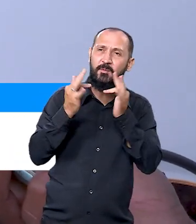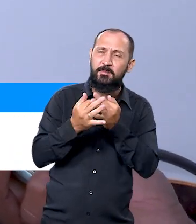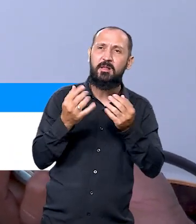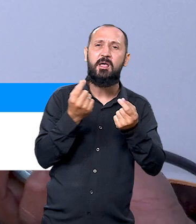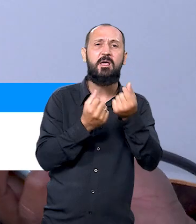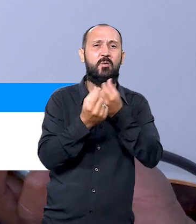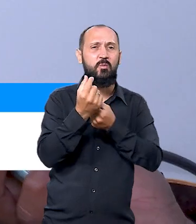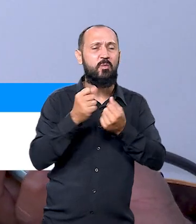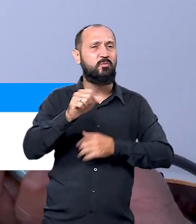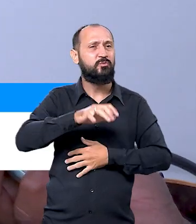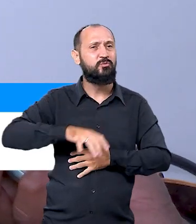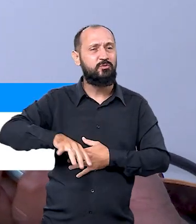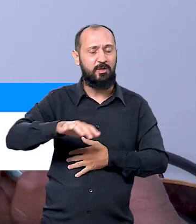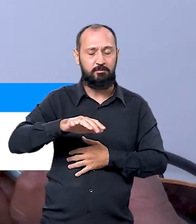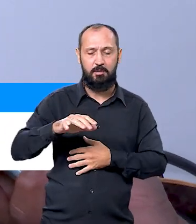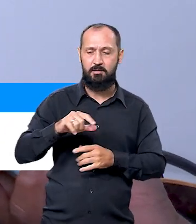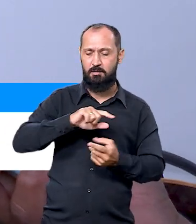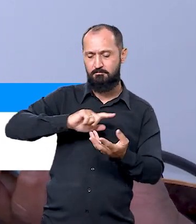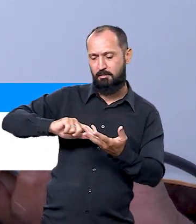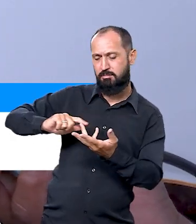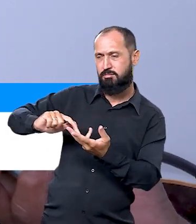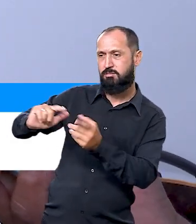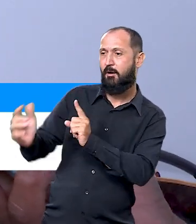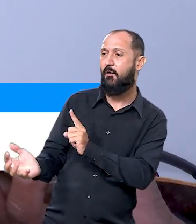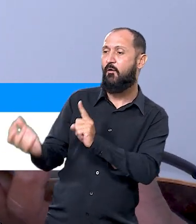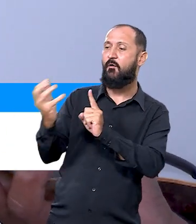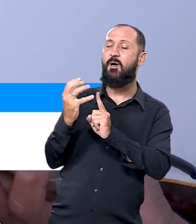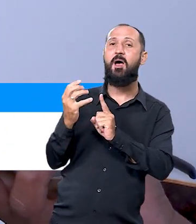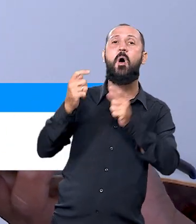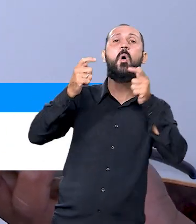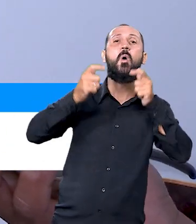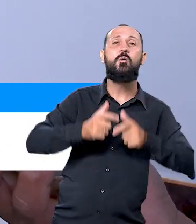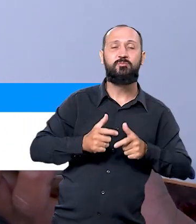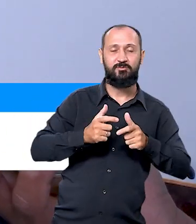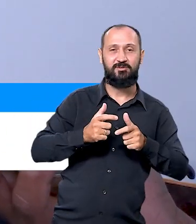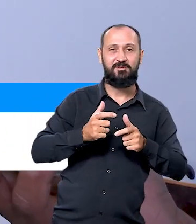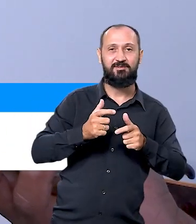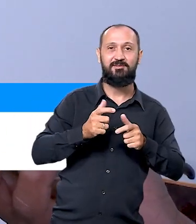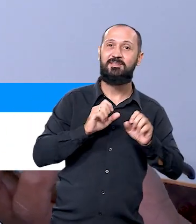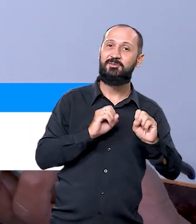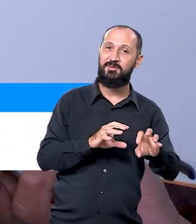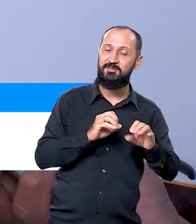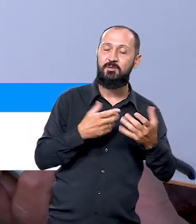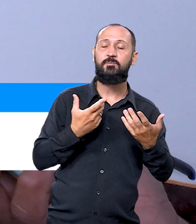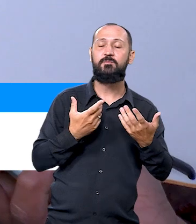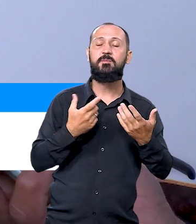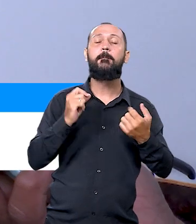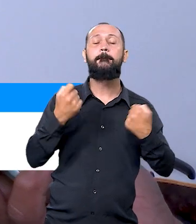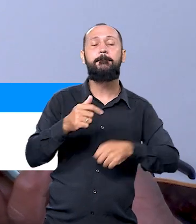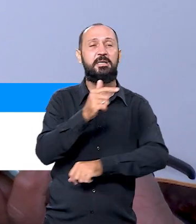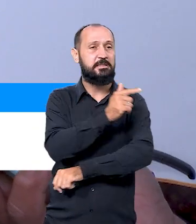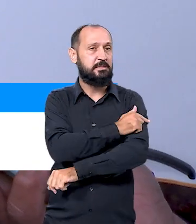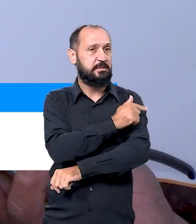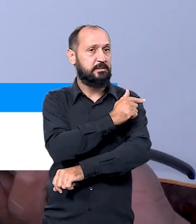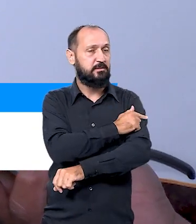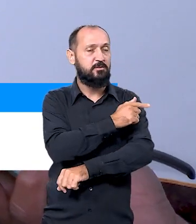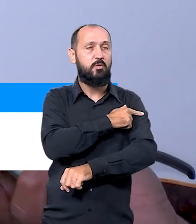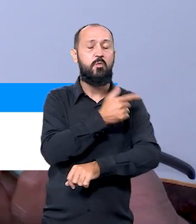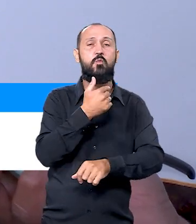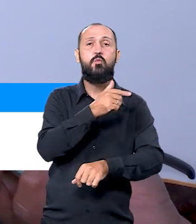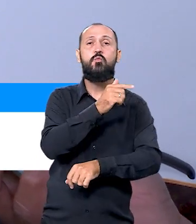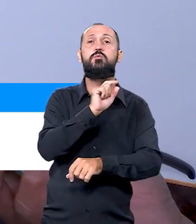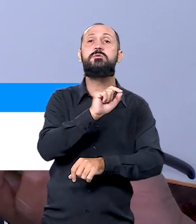problemas do ponto de vista econômico social e tudo isso desemboca na educação então a educação precisa o gestores precisa estar